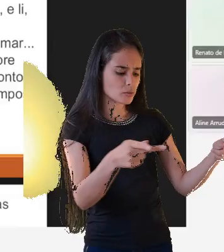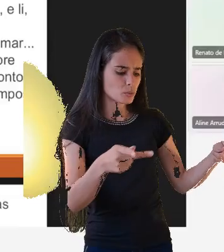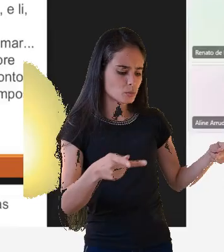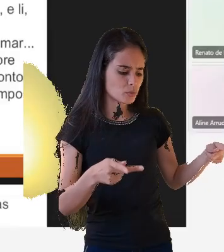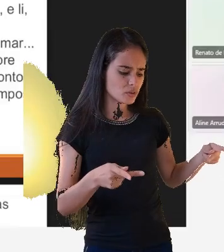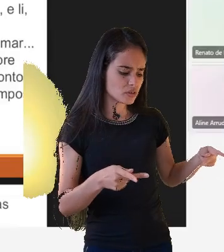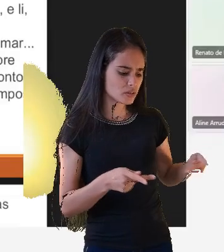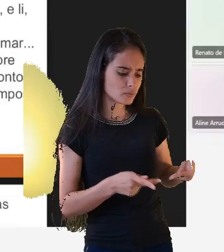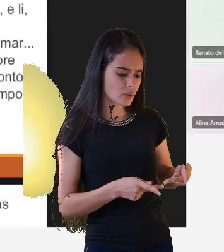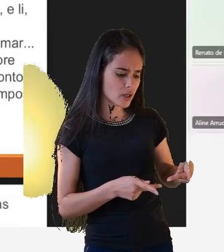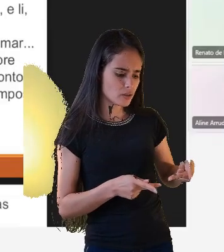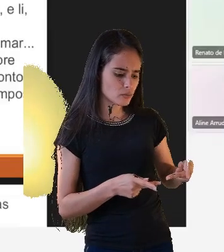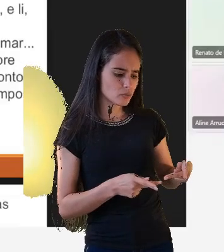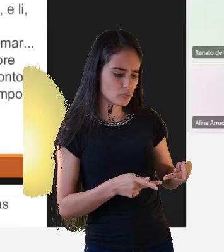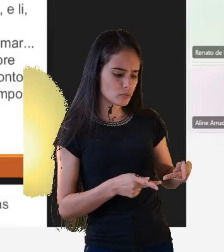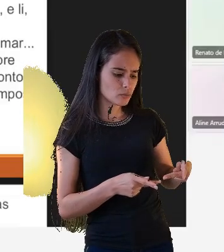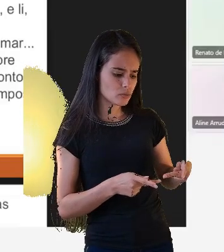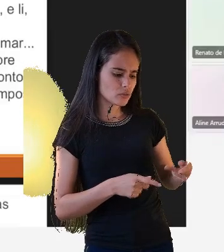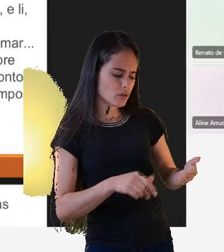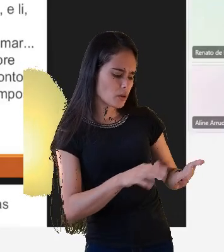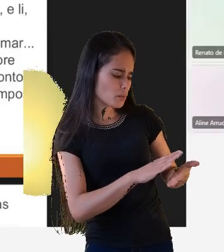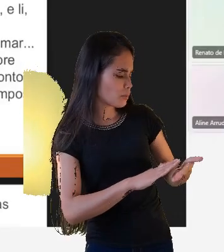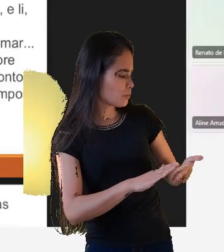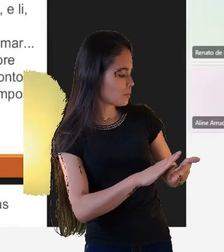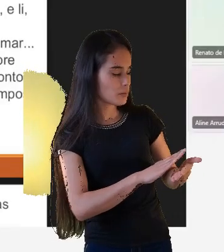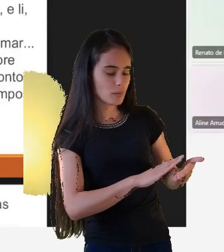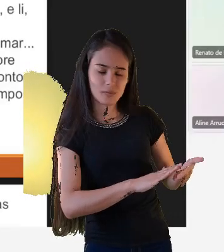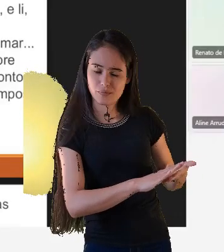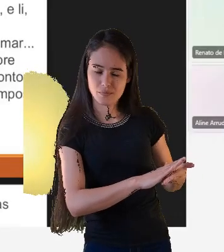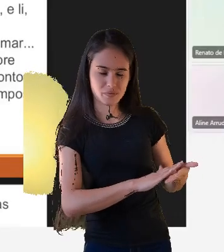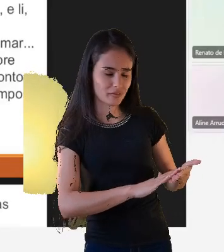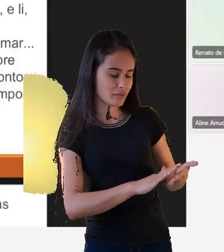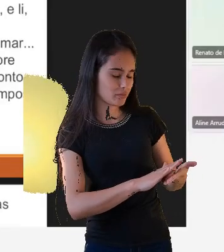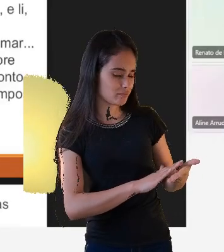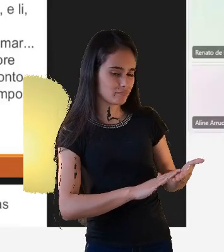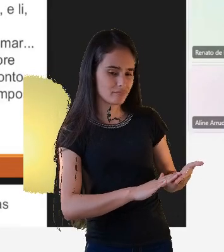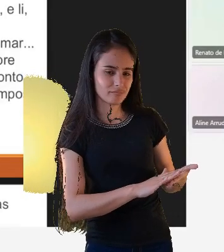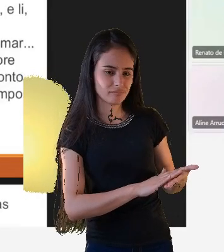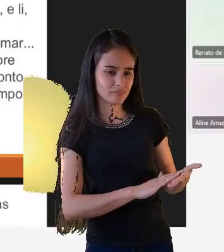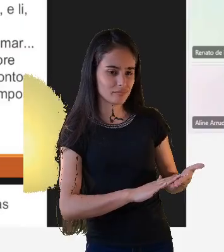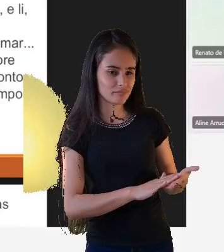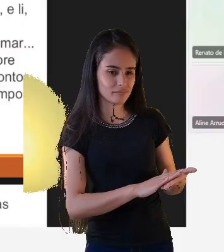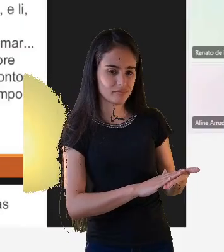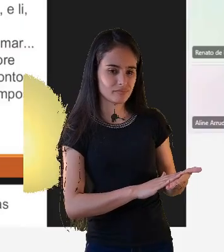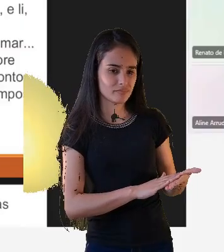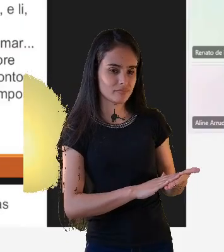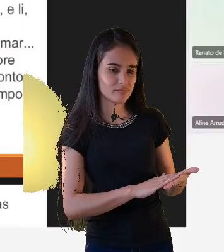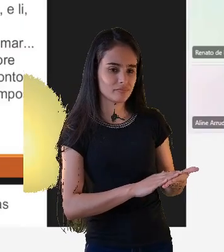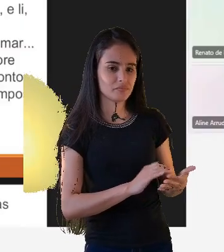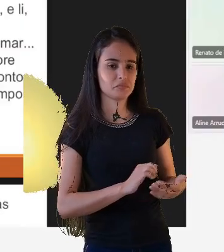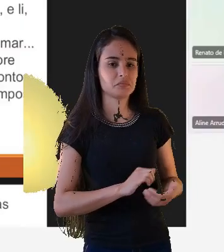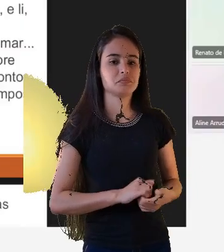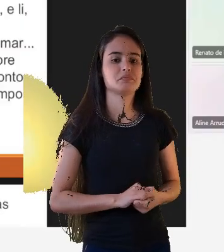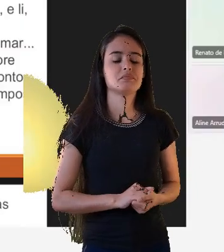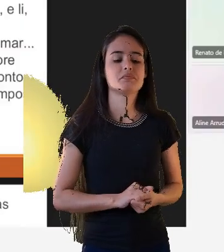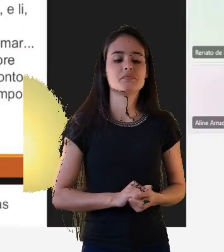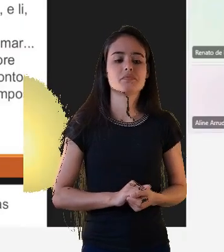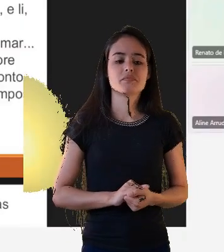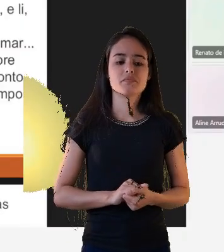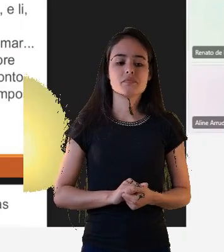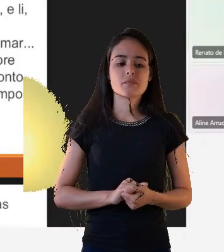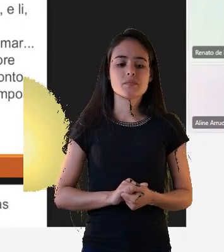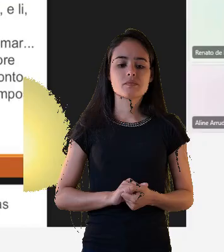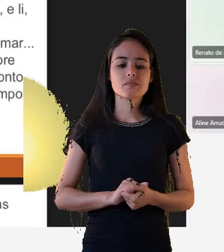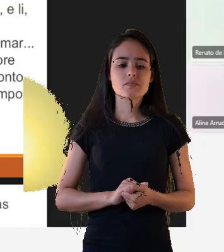Cristiane Sobral e que fala muito desse processo, né, de descoberta, né,